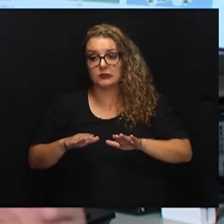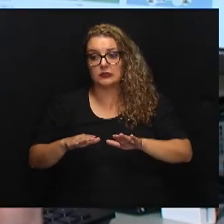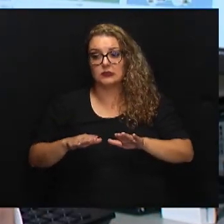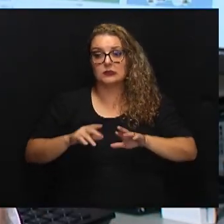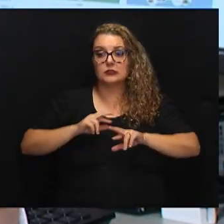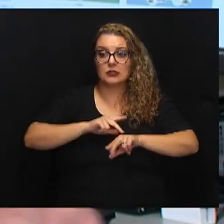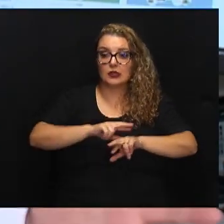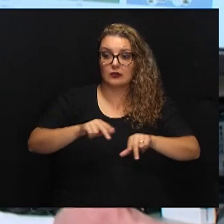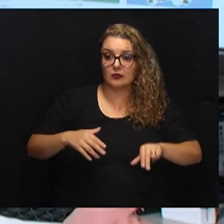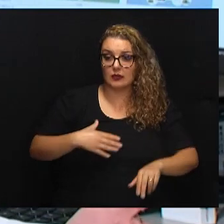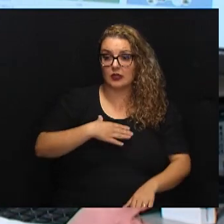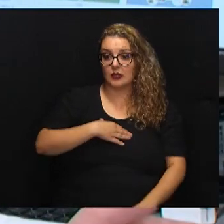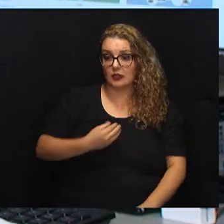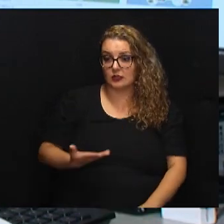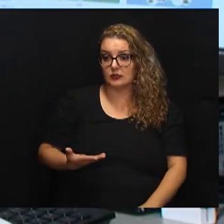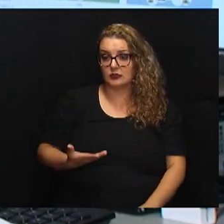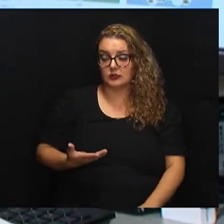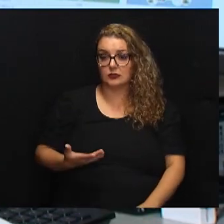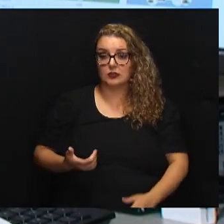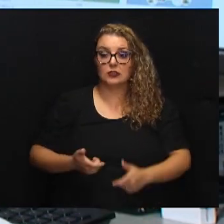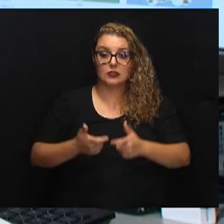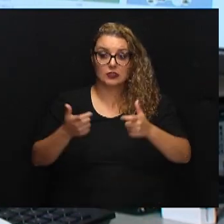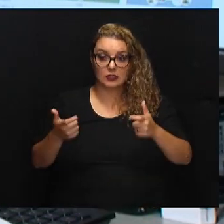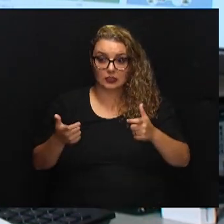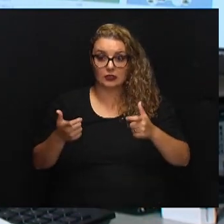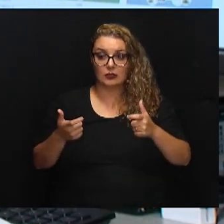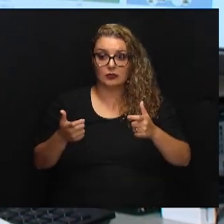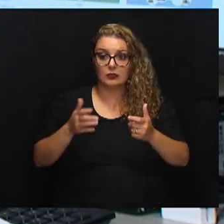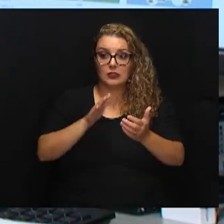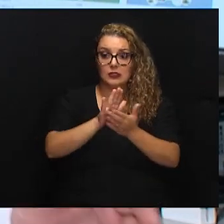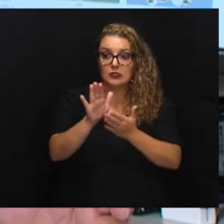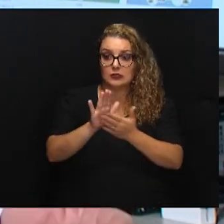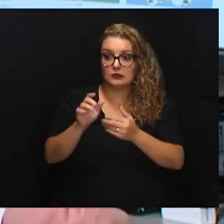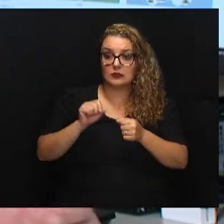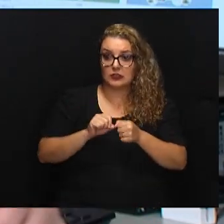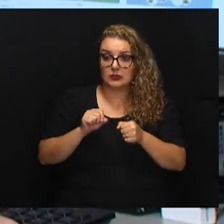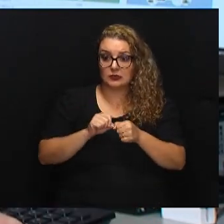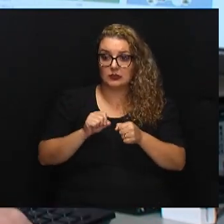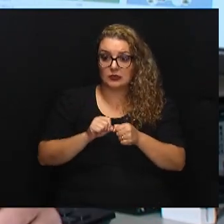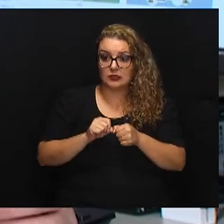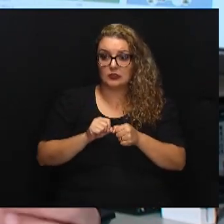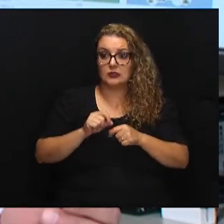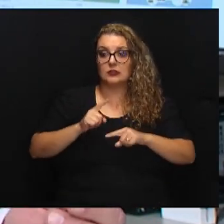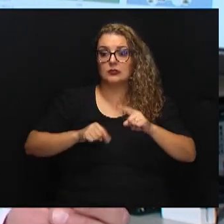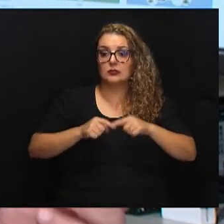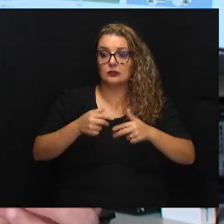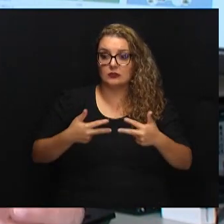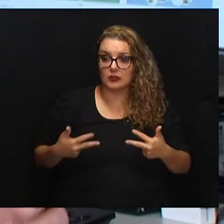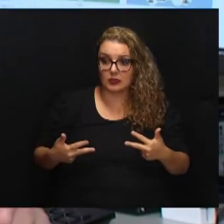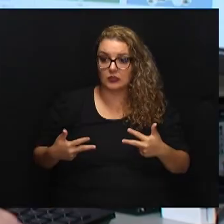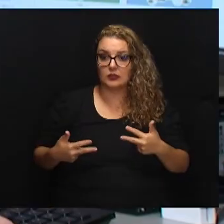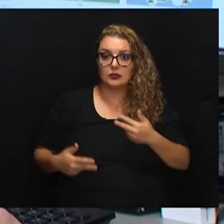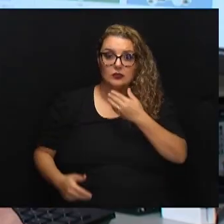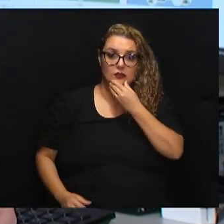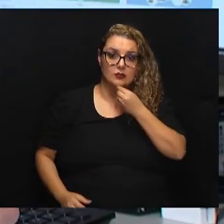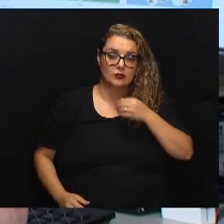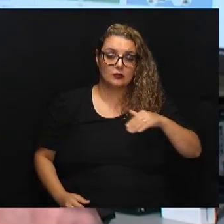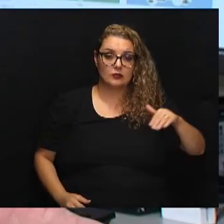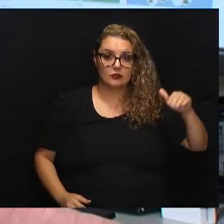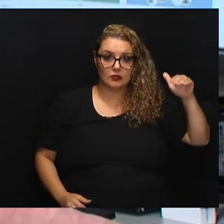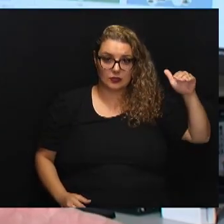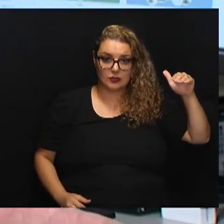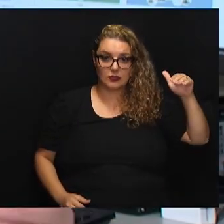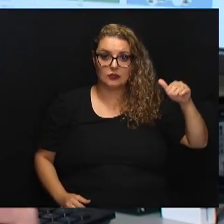vários filhos, o que aumenta essa despesa a ser feita. Então, passar material de um filho mais velho para um filho mais novo, isso